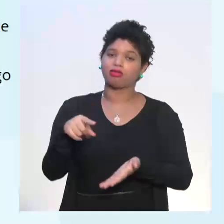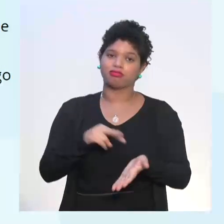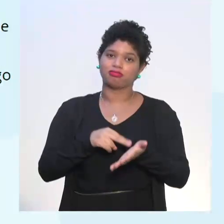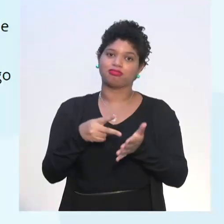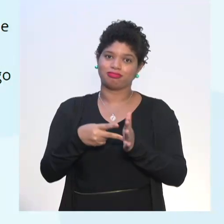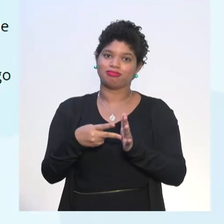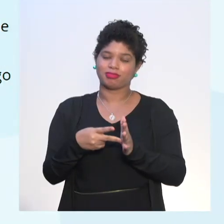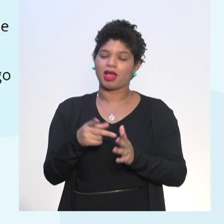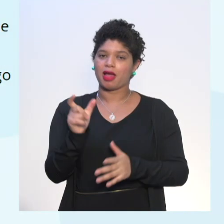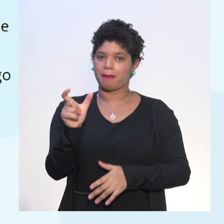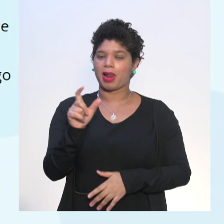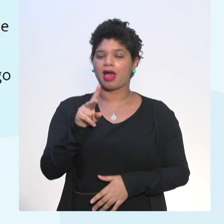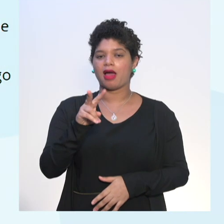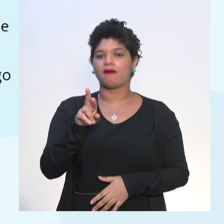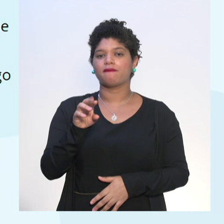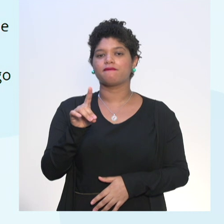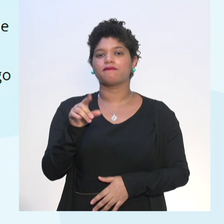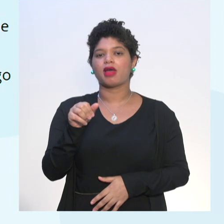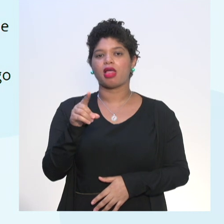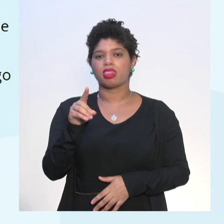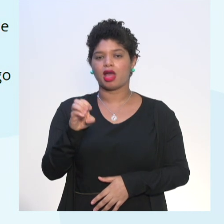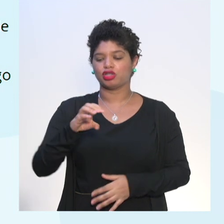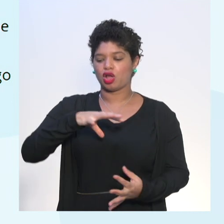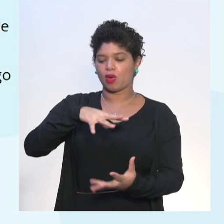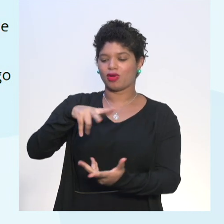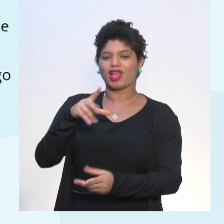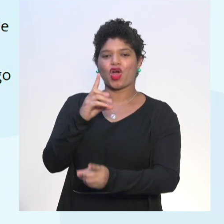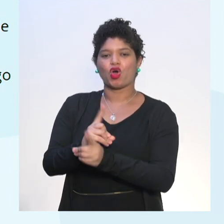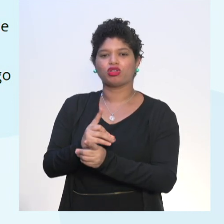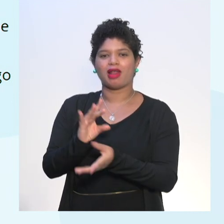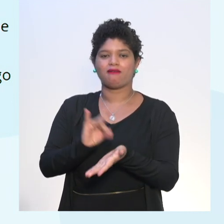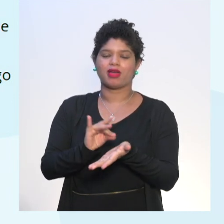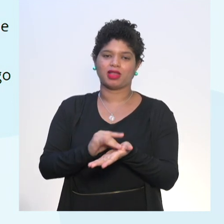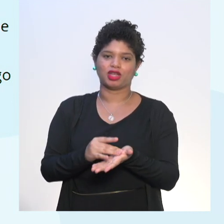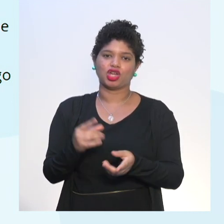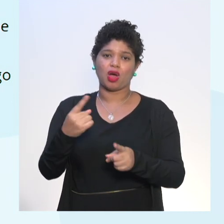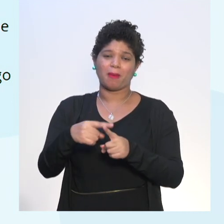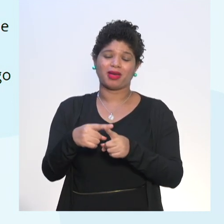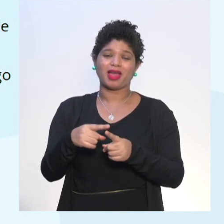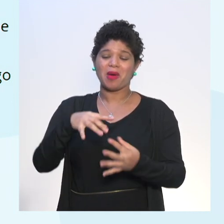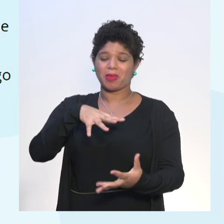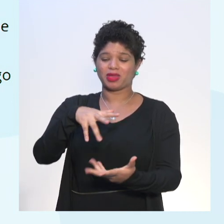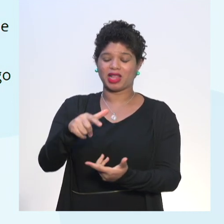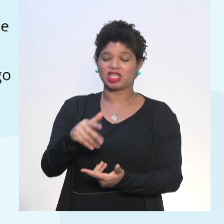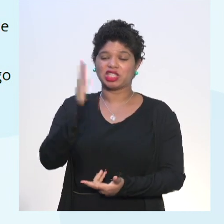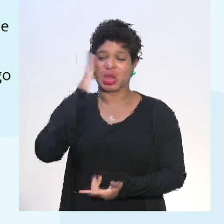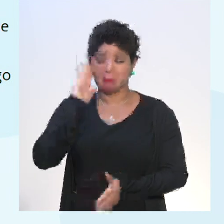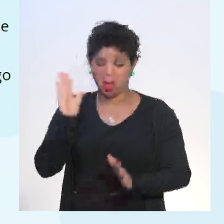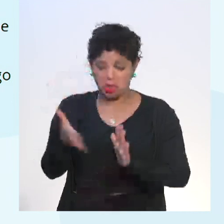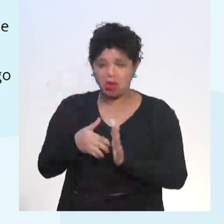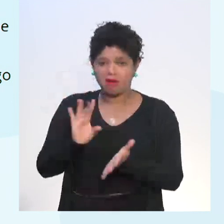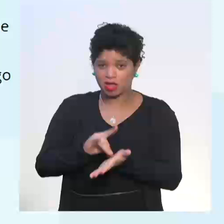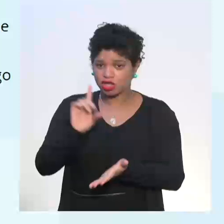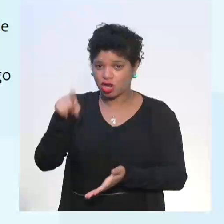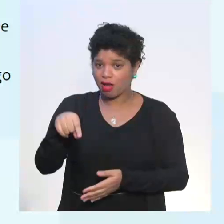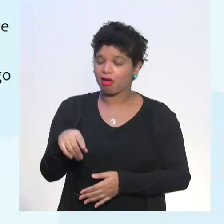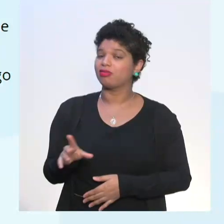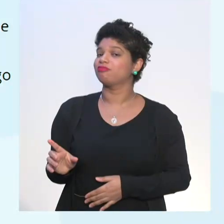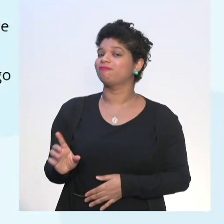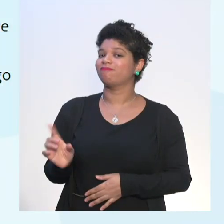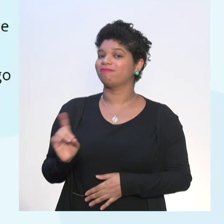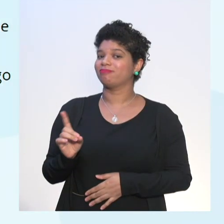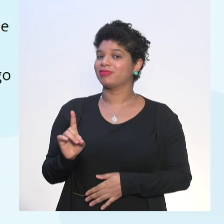a verdade para a humanidade, porque a humanidade não é detentora da verdade. Quem detém a